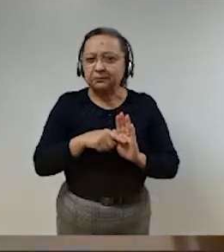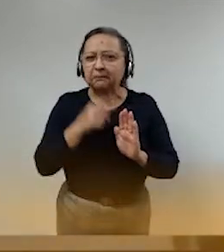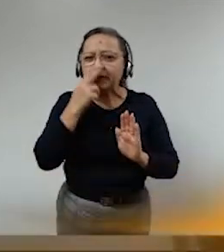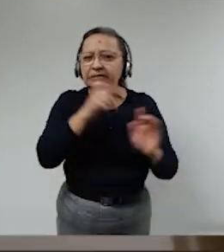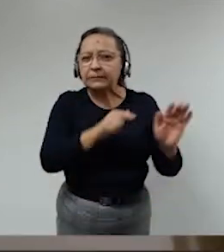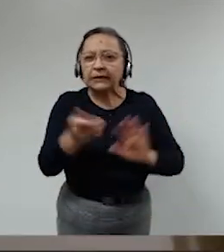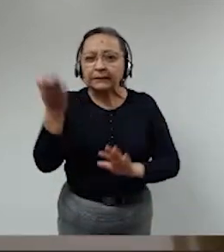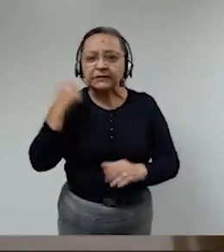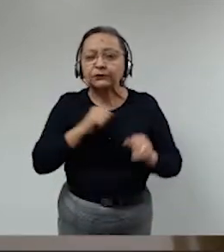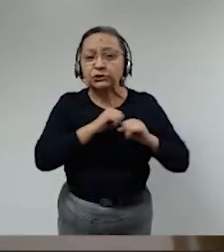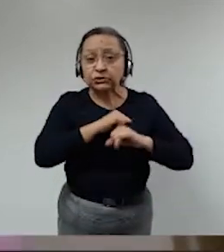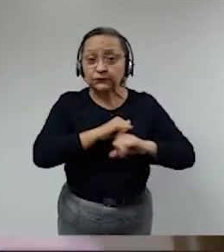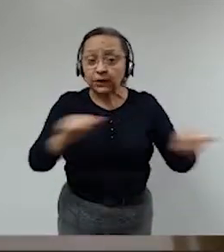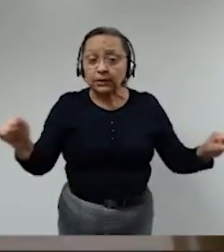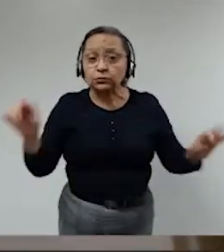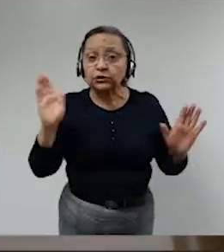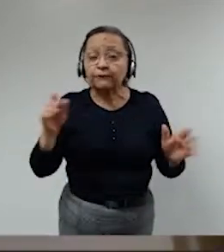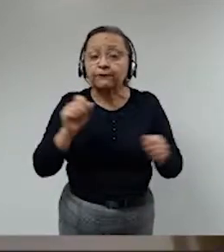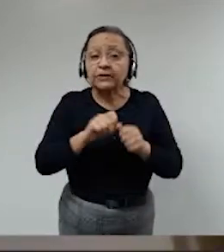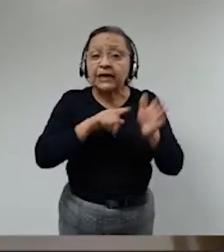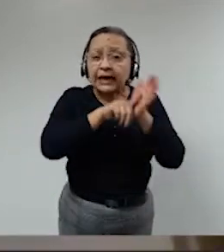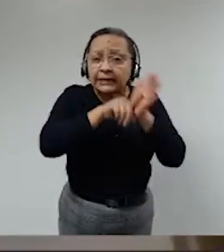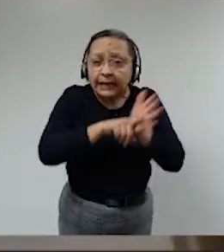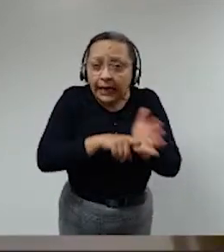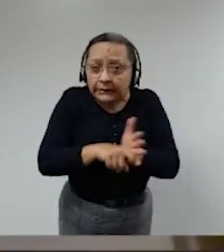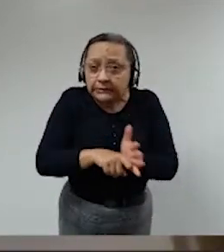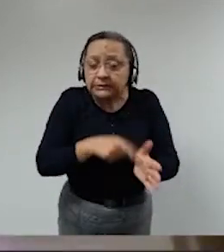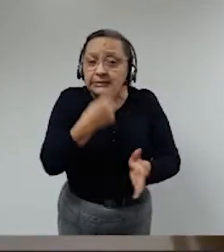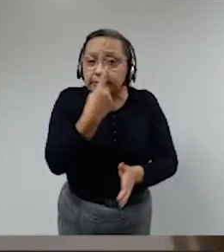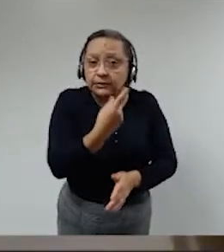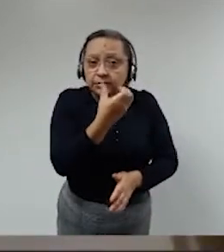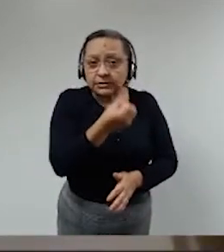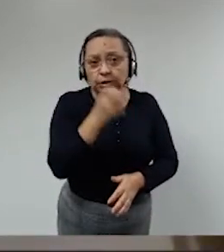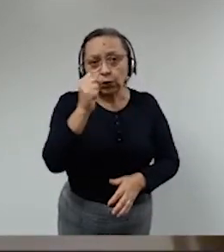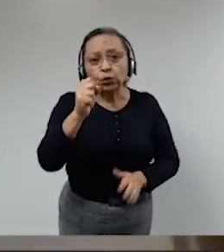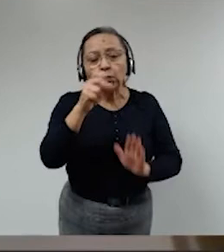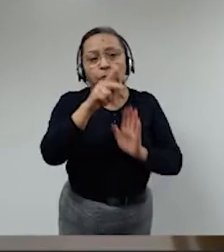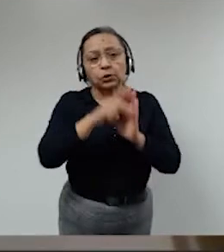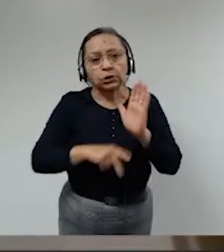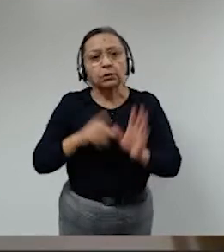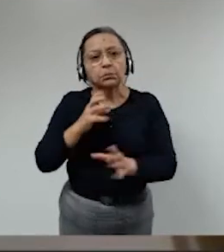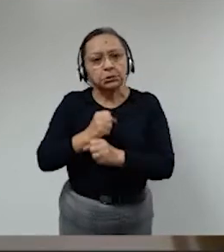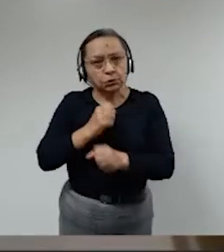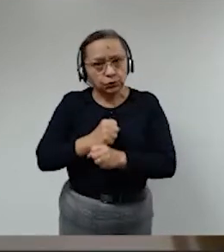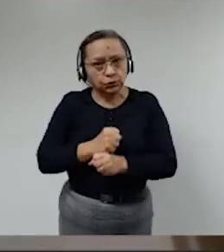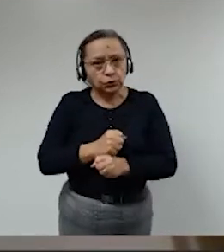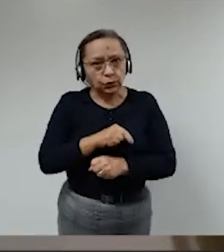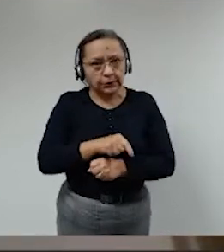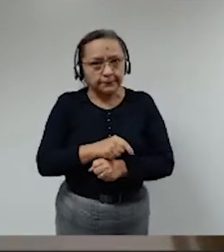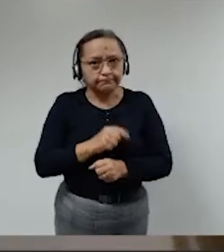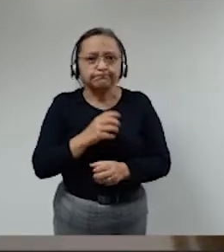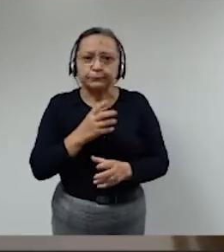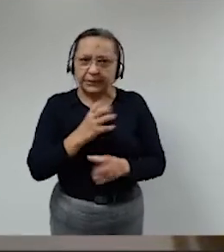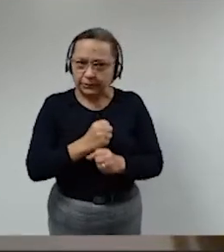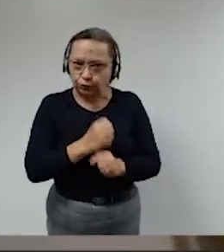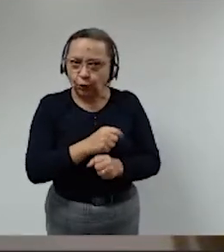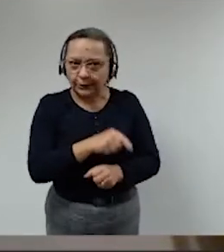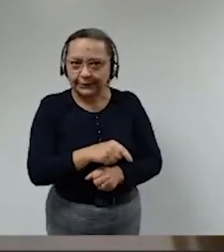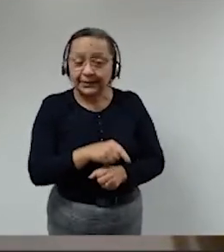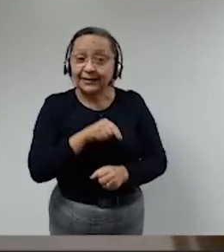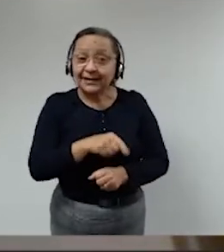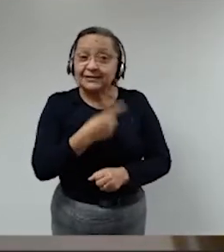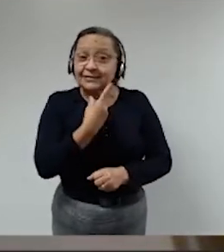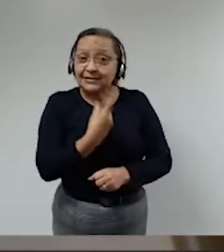passada, analisaram 168 projetos, a prestação de contas de 168 projetos.